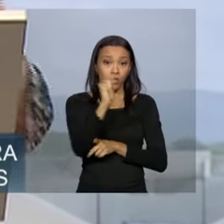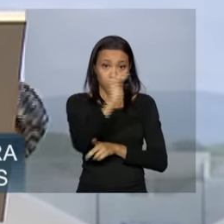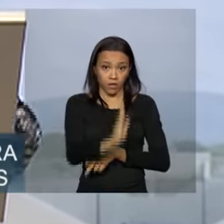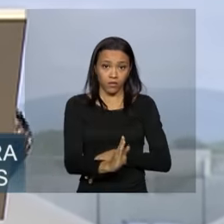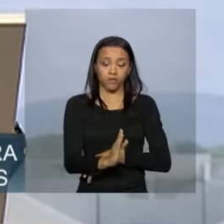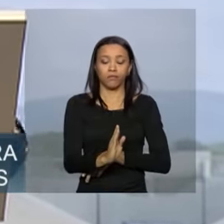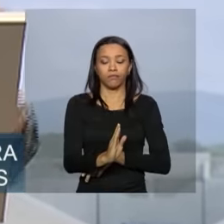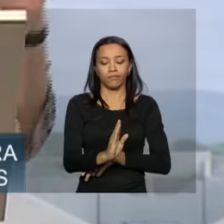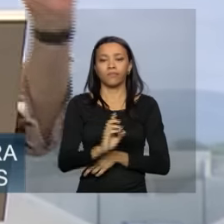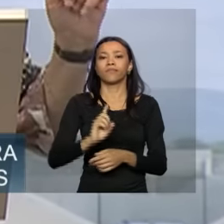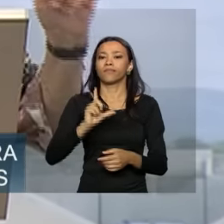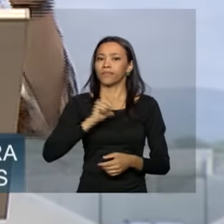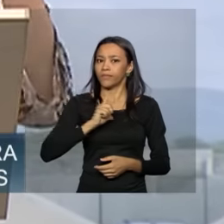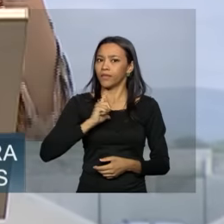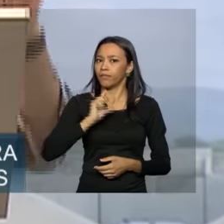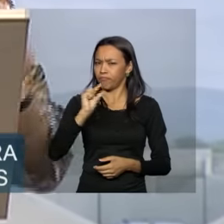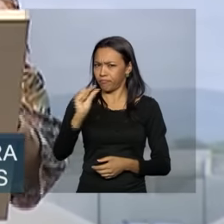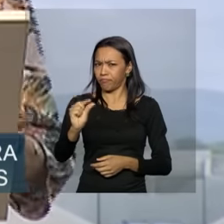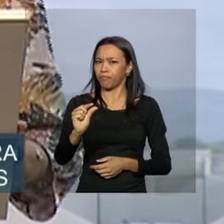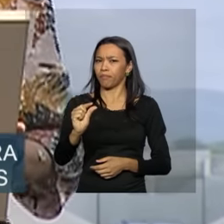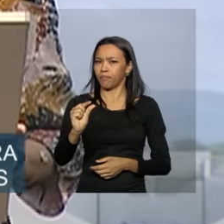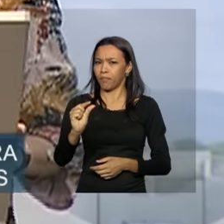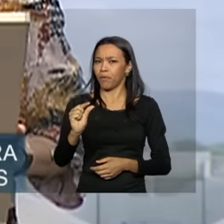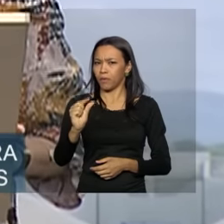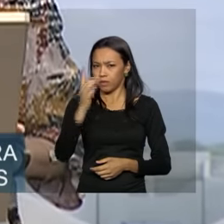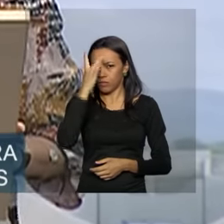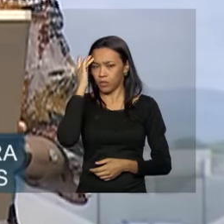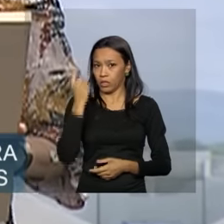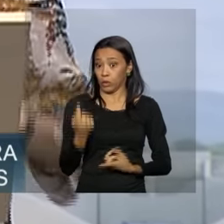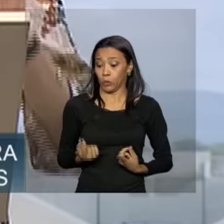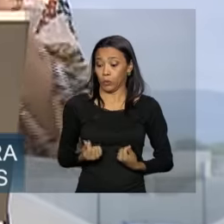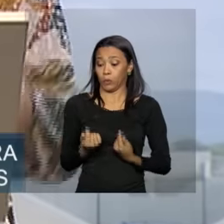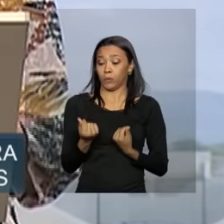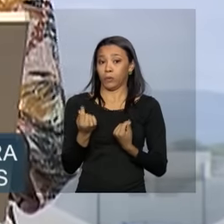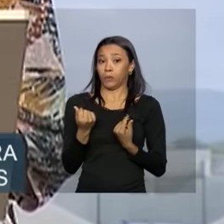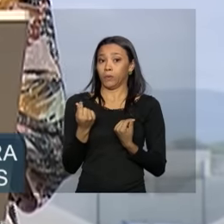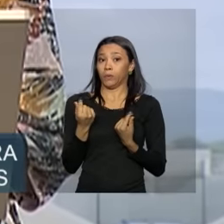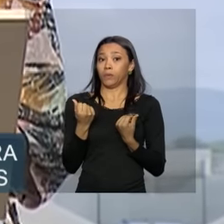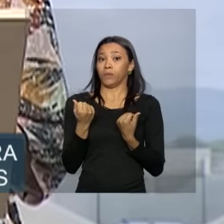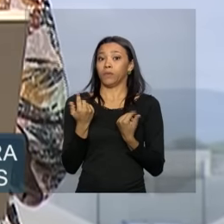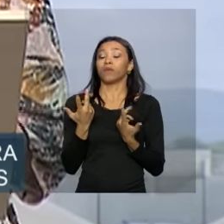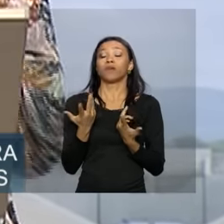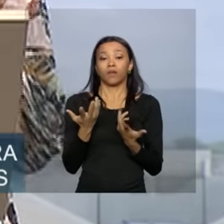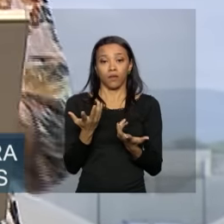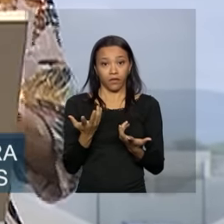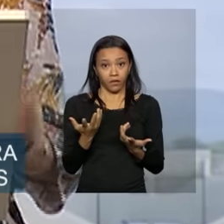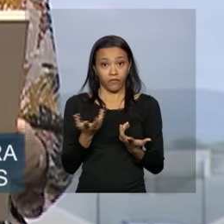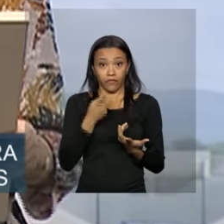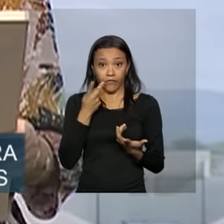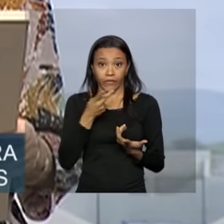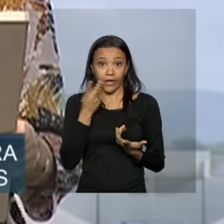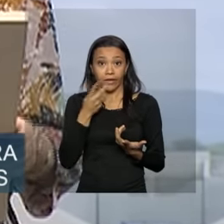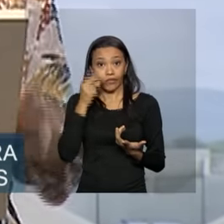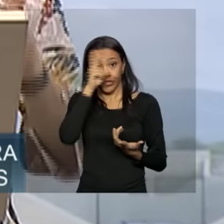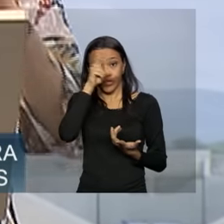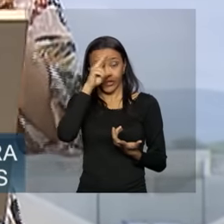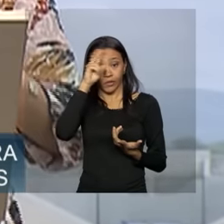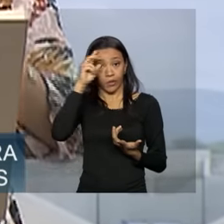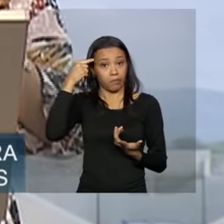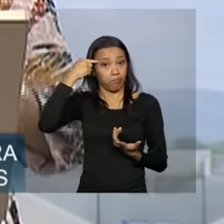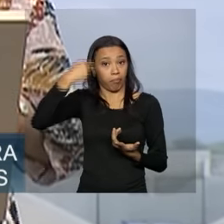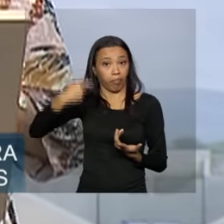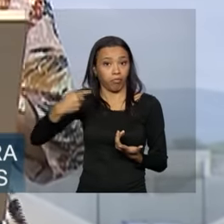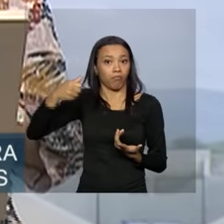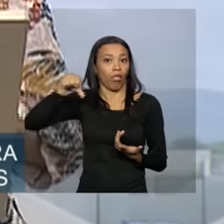gente, aliás, pouca gente, muito rica, que gosta de contar a história de fracasso. Mas eu